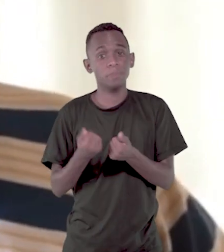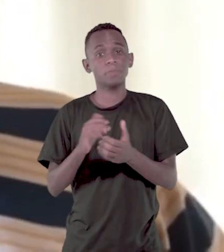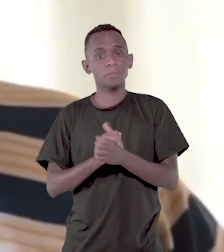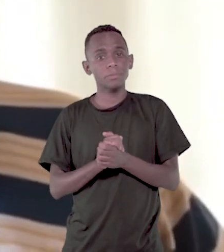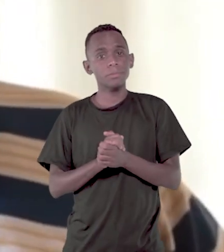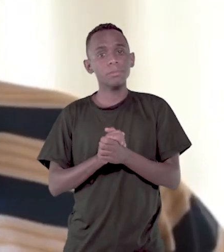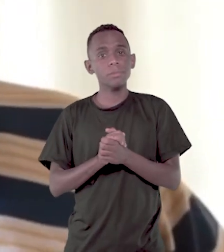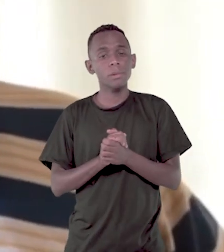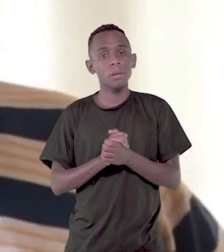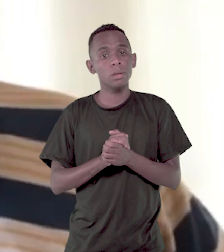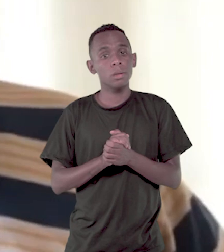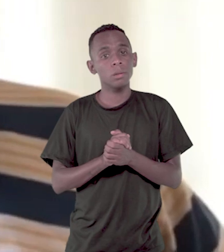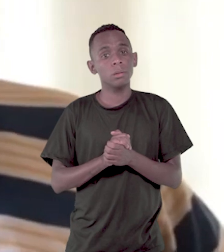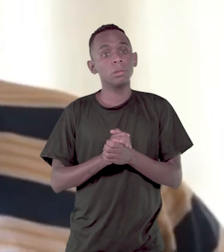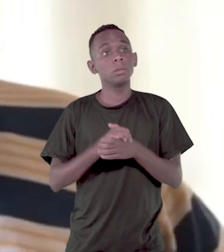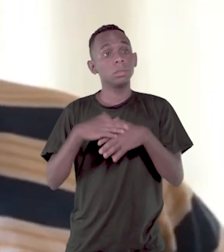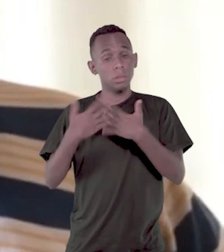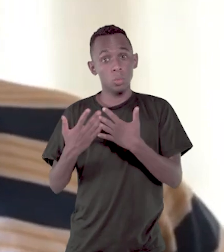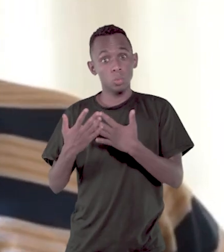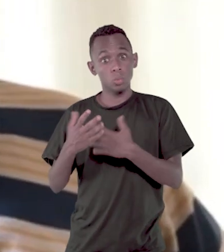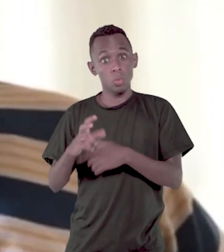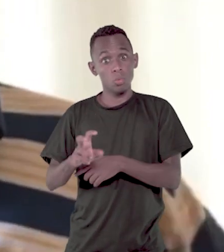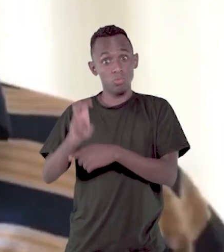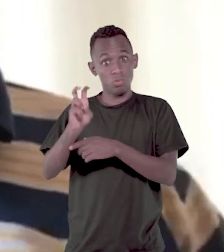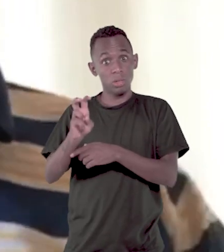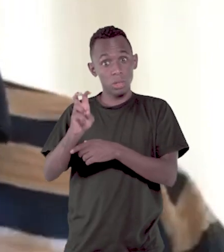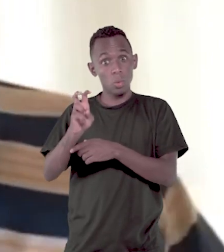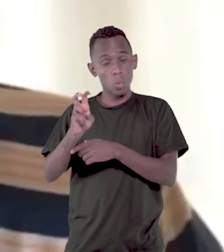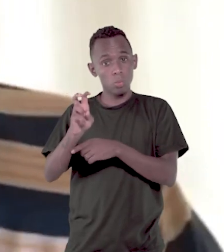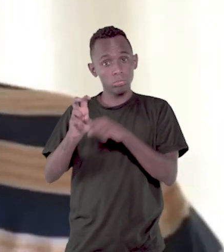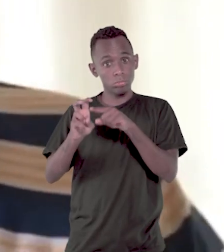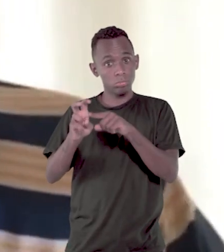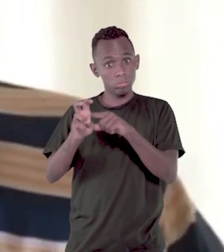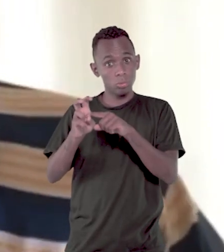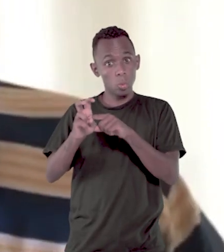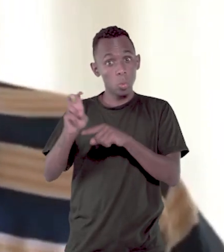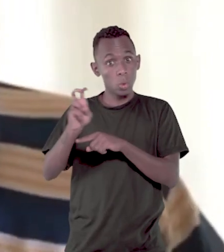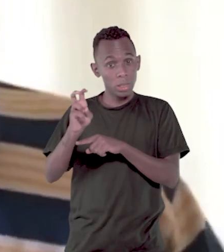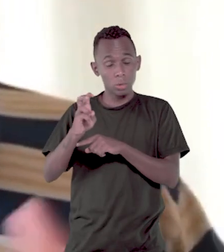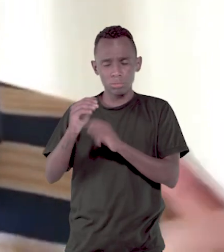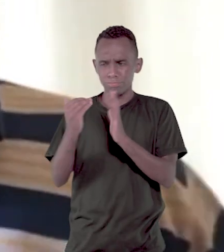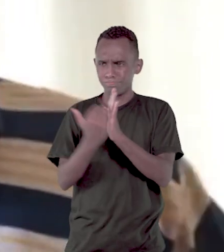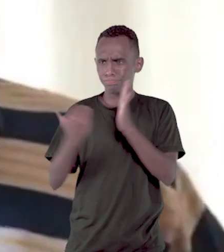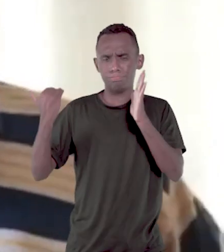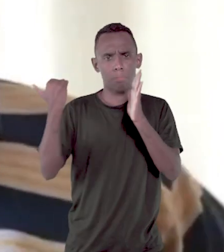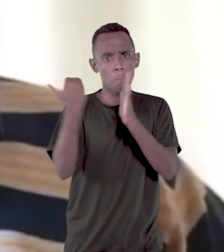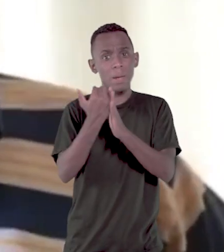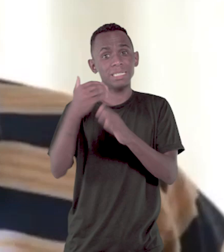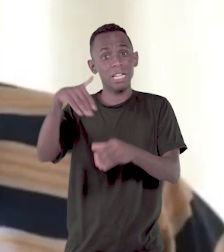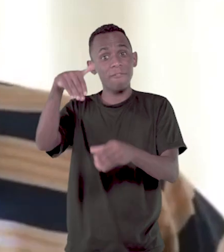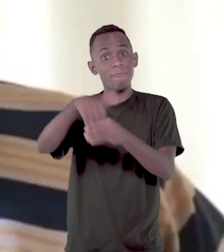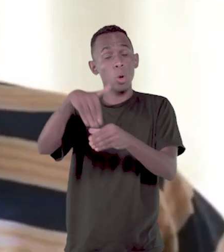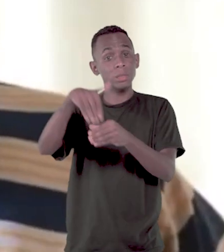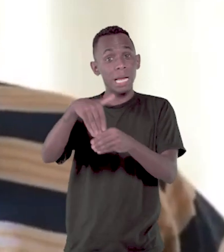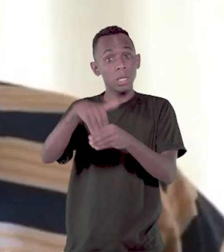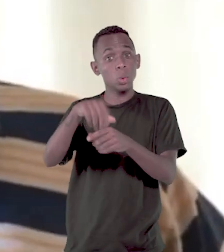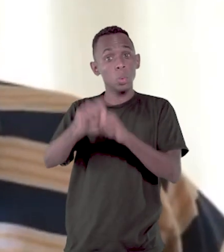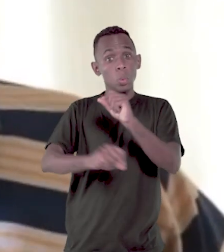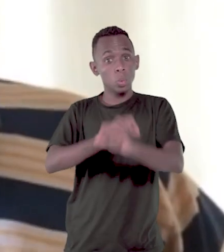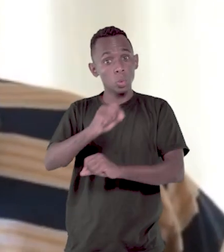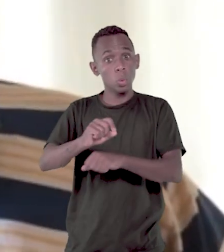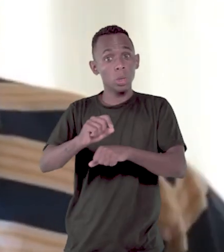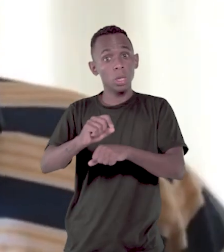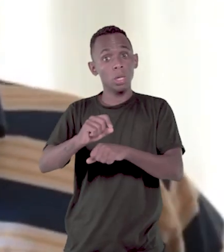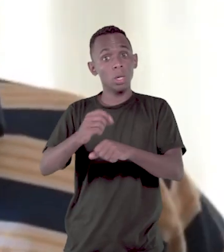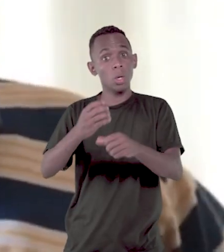laureado, ele esteve entre os 5 mais bem votados